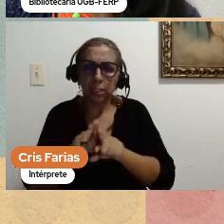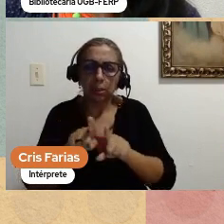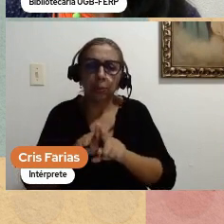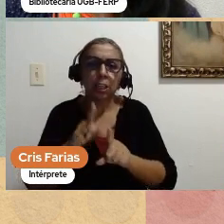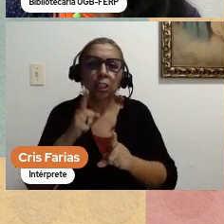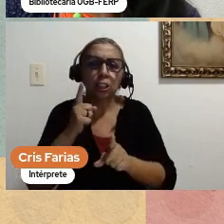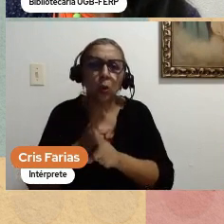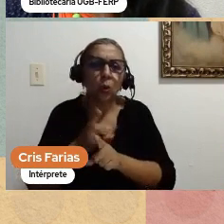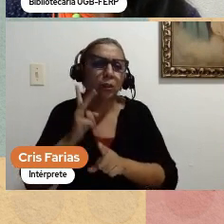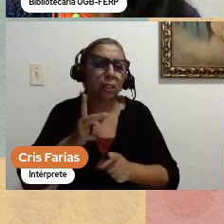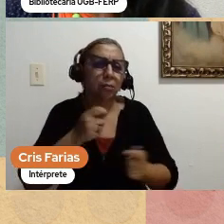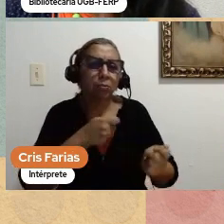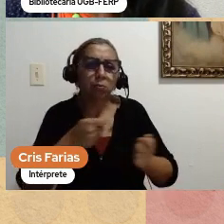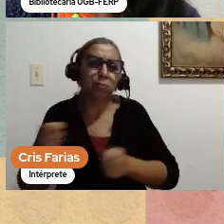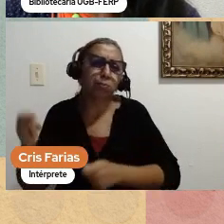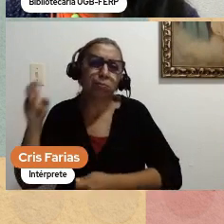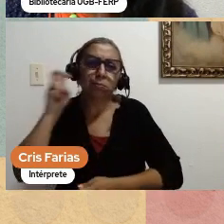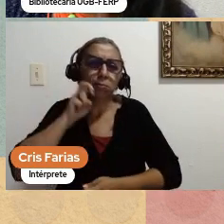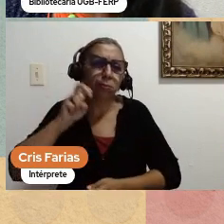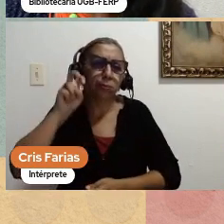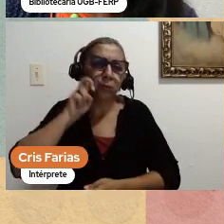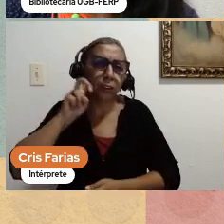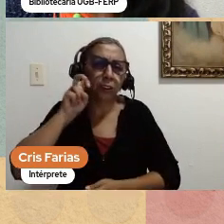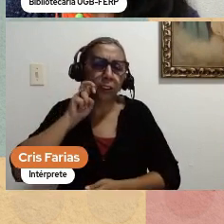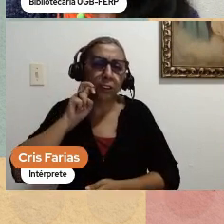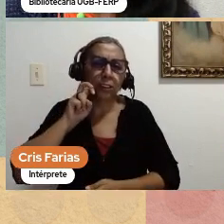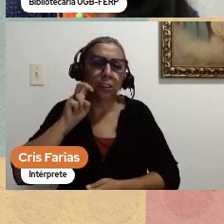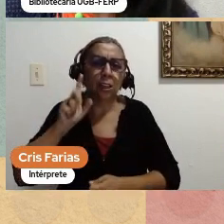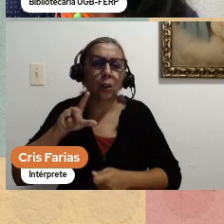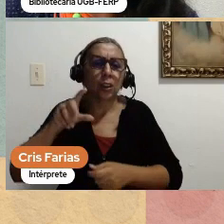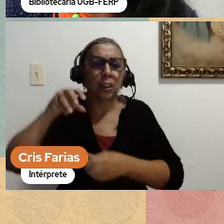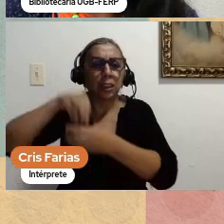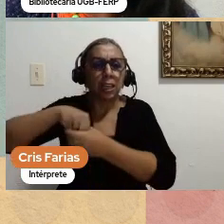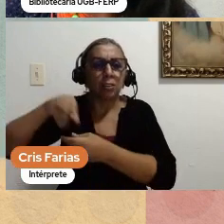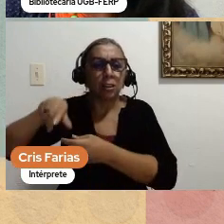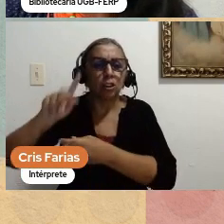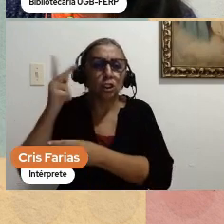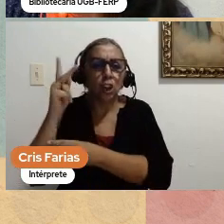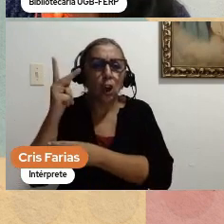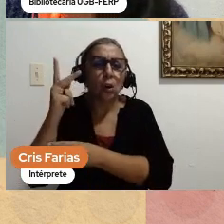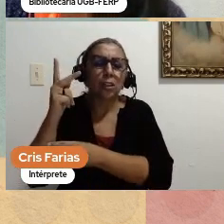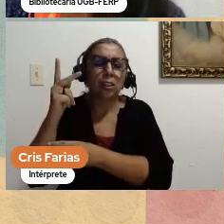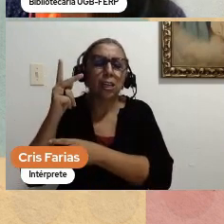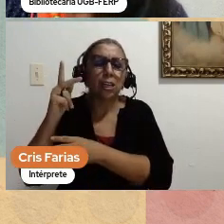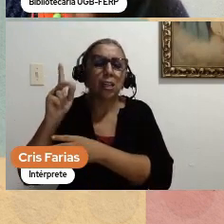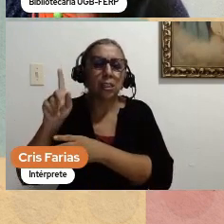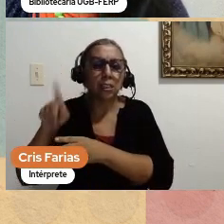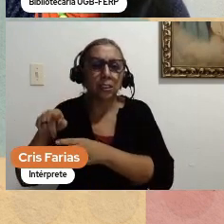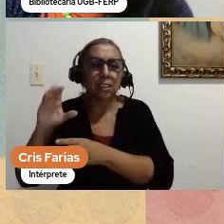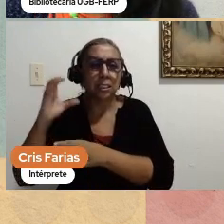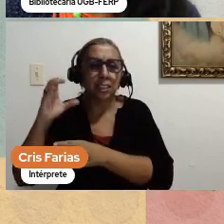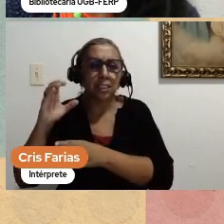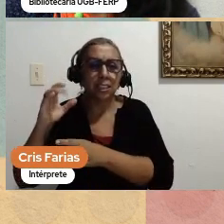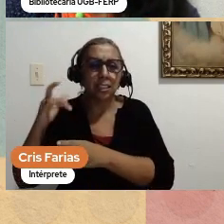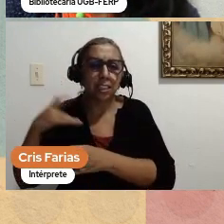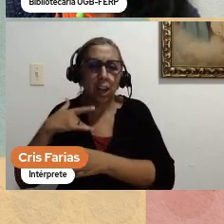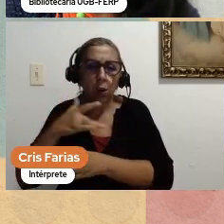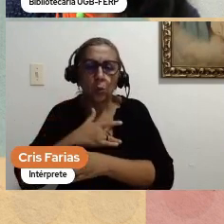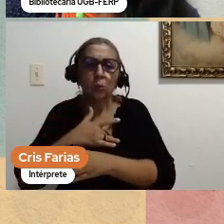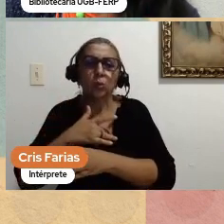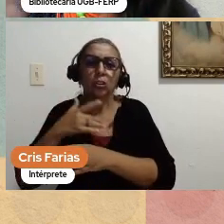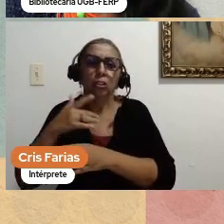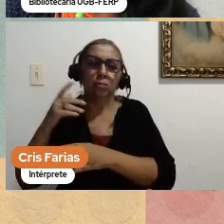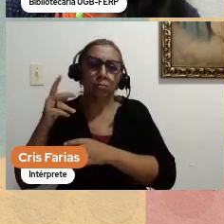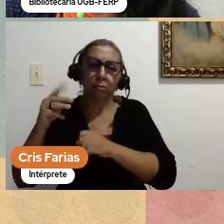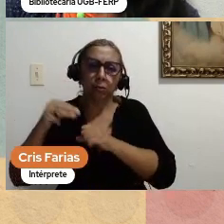às quintas no Departamento de História das Ciências da Saúde, né, de mestrado e doutorado, de divulgação